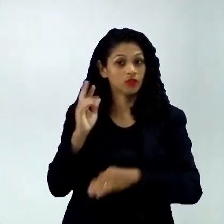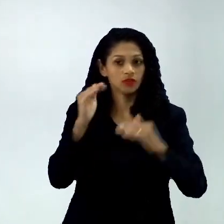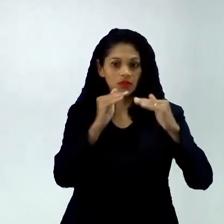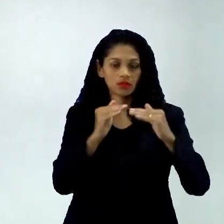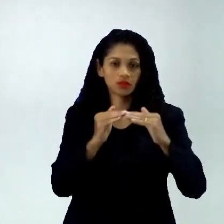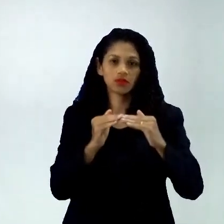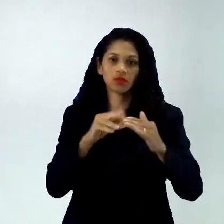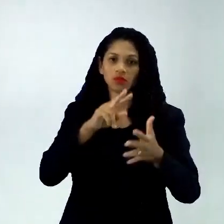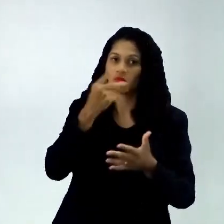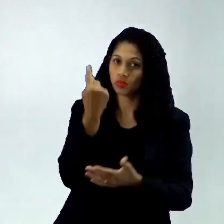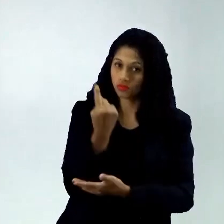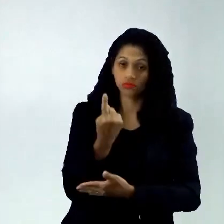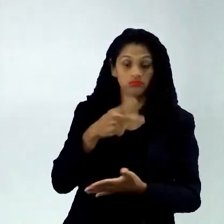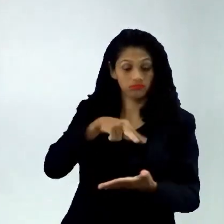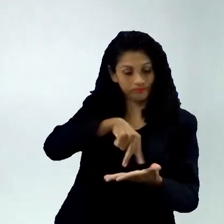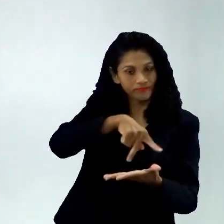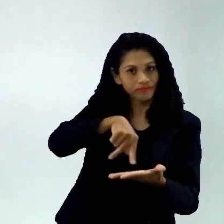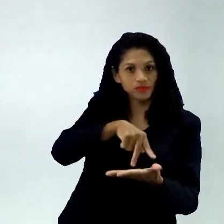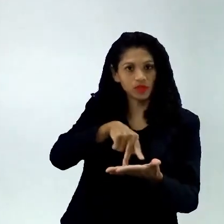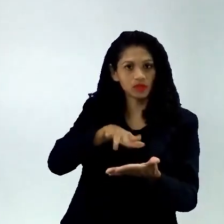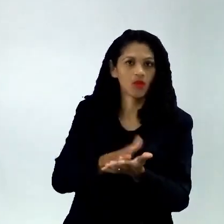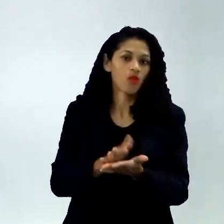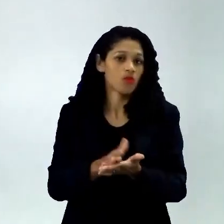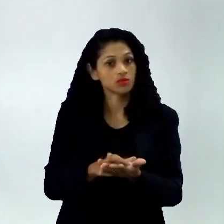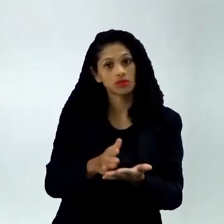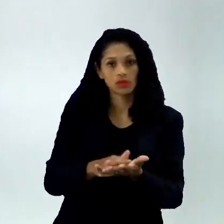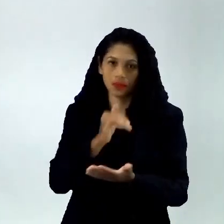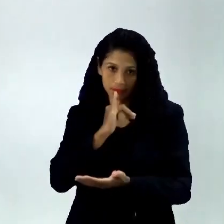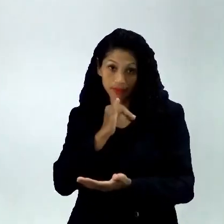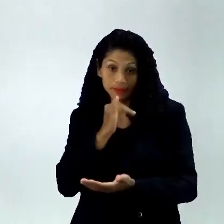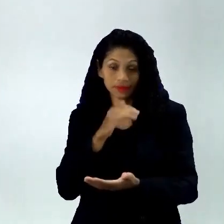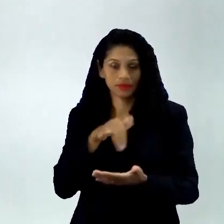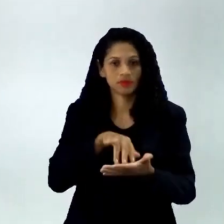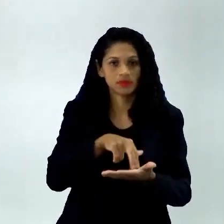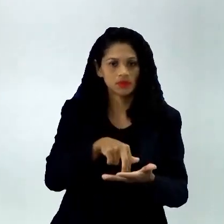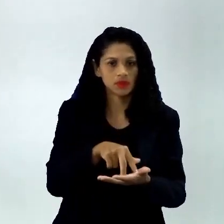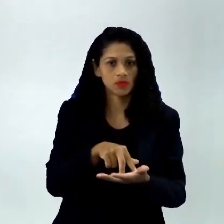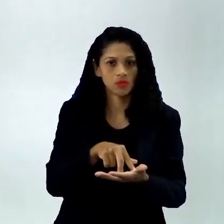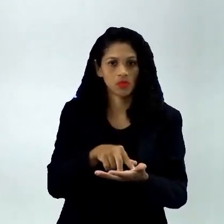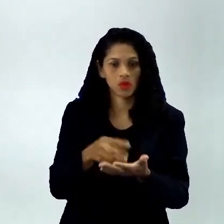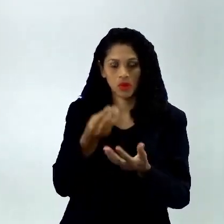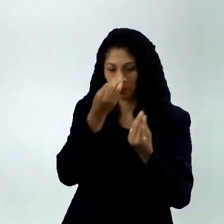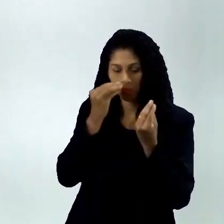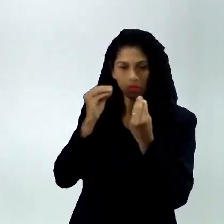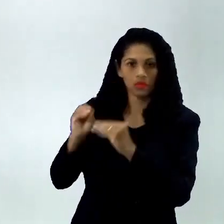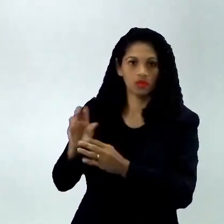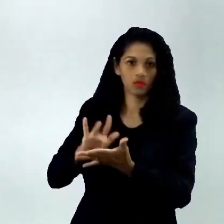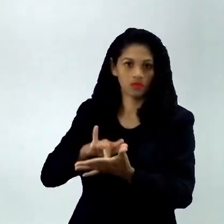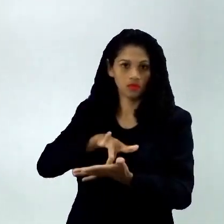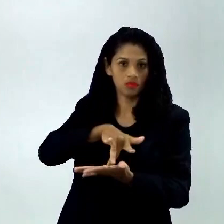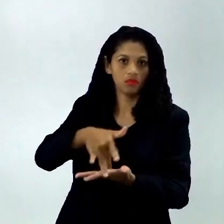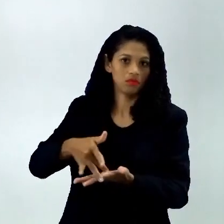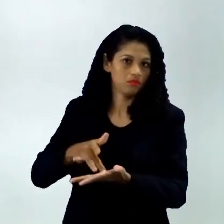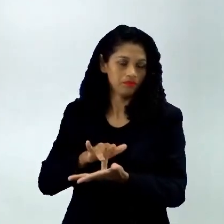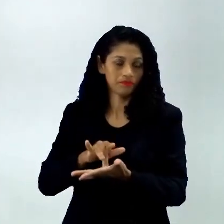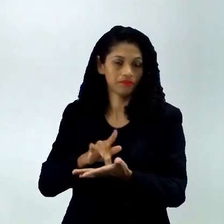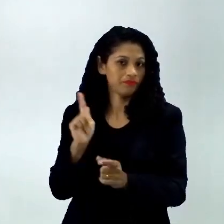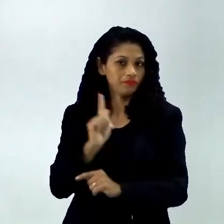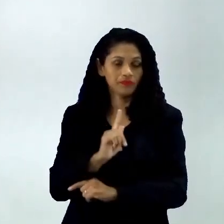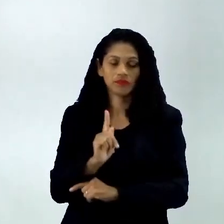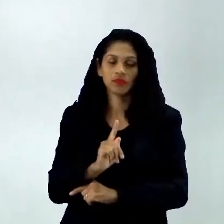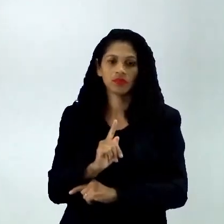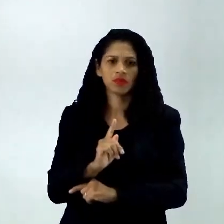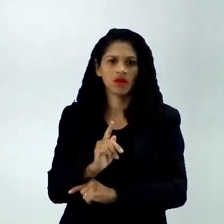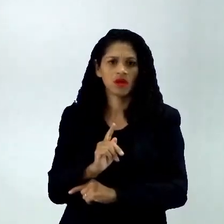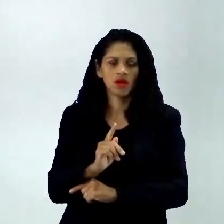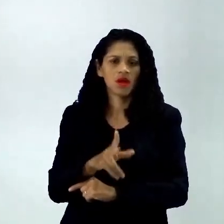uma identidade. Eu não posso reprimir e represar quem seria eu. Hoje, uma das grandes discussões é sobre o funk. Funk